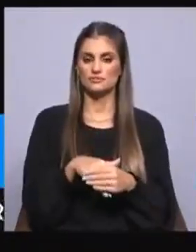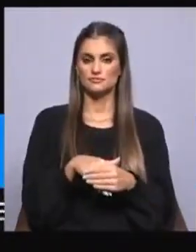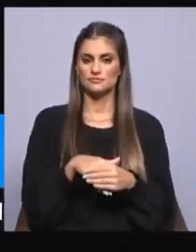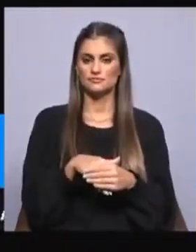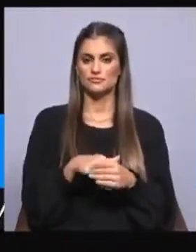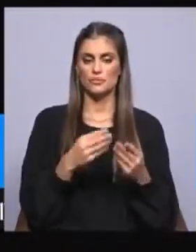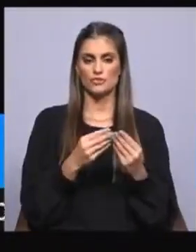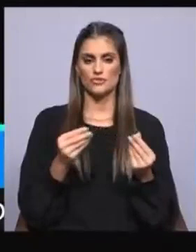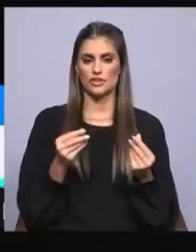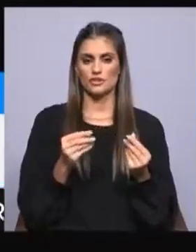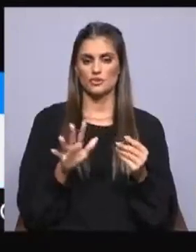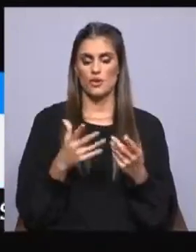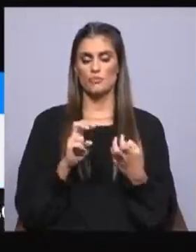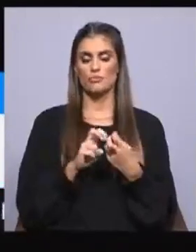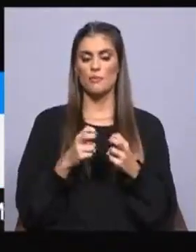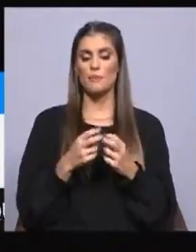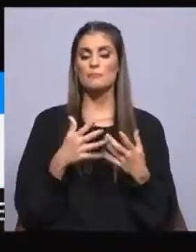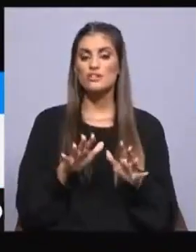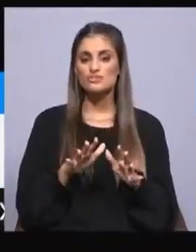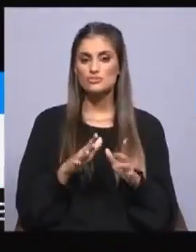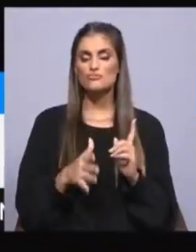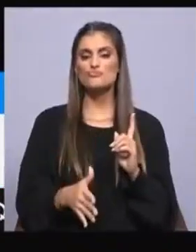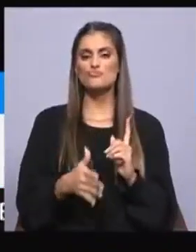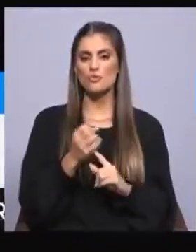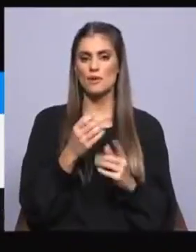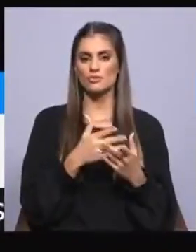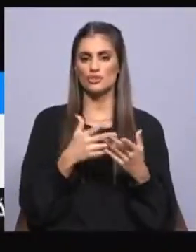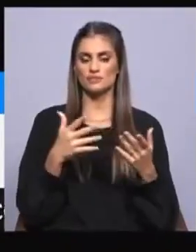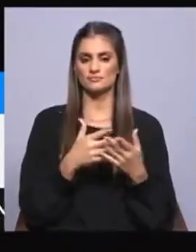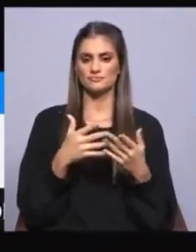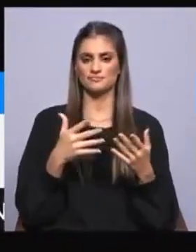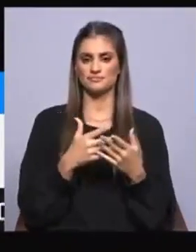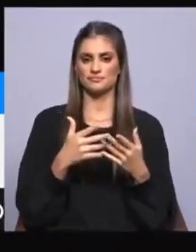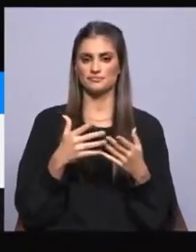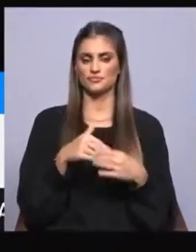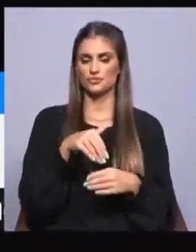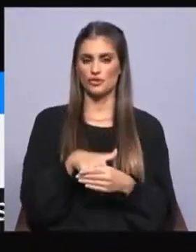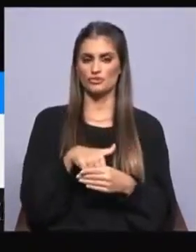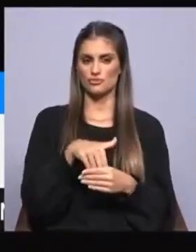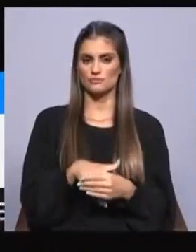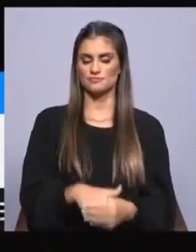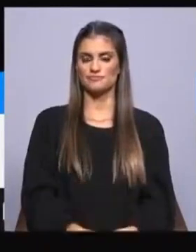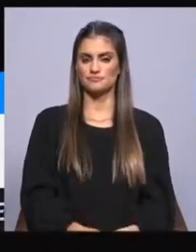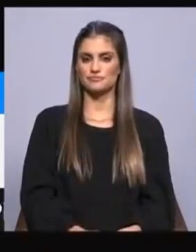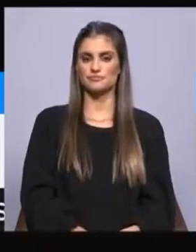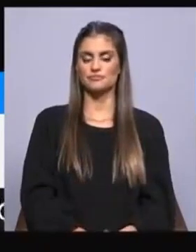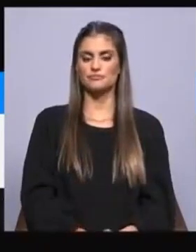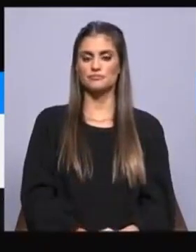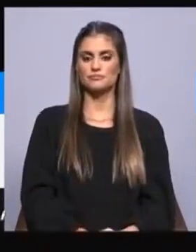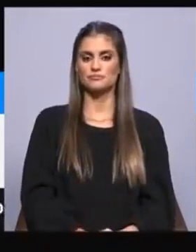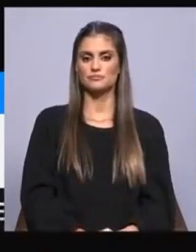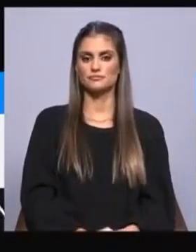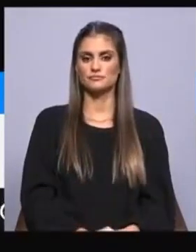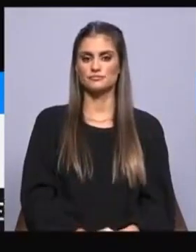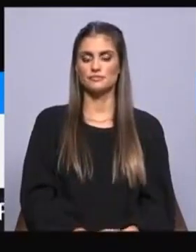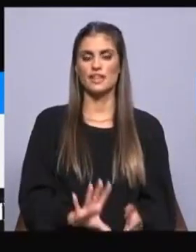não para resolver qualquer problema, mas para alcançar uma maioria absoluta que permitisse não tanto